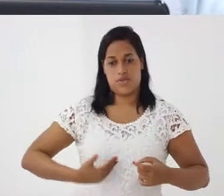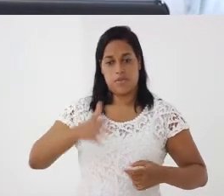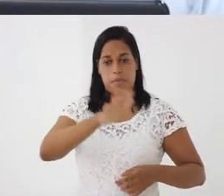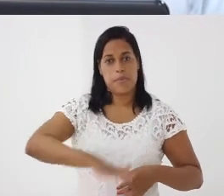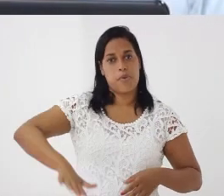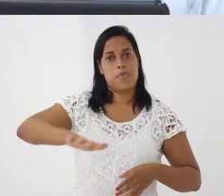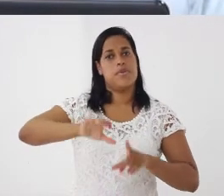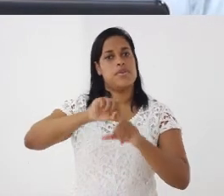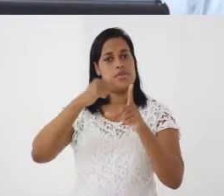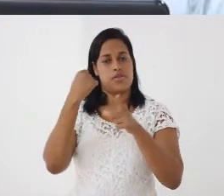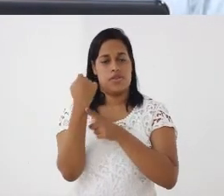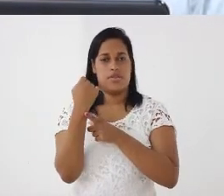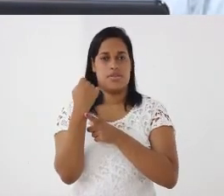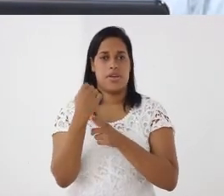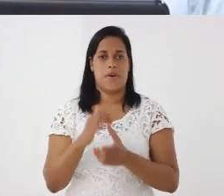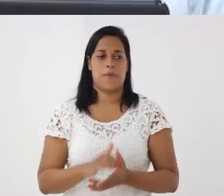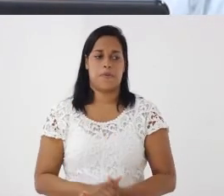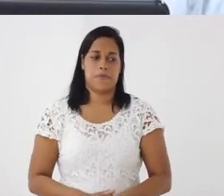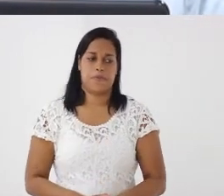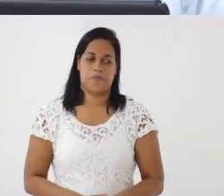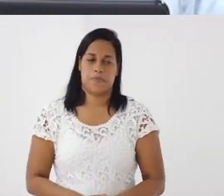públicas na área social.